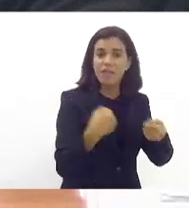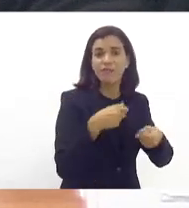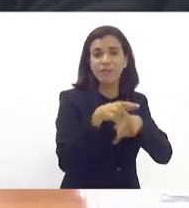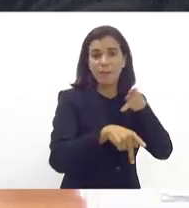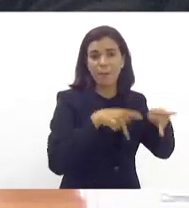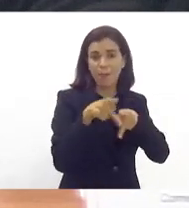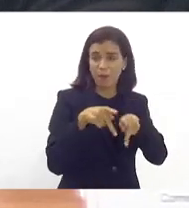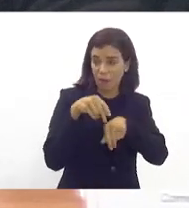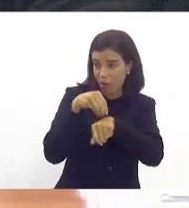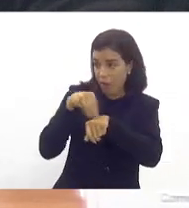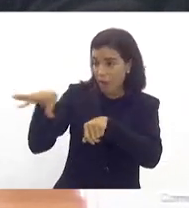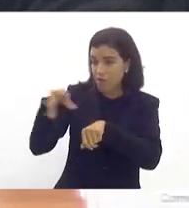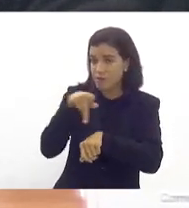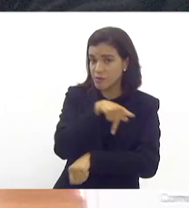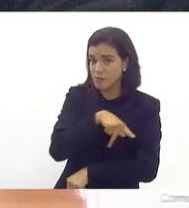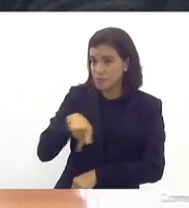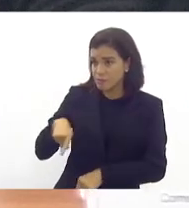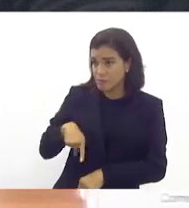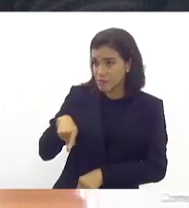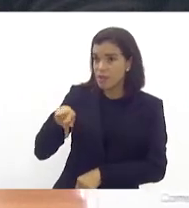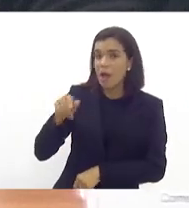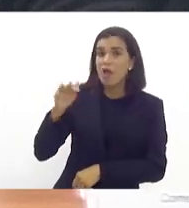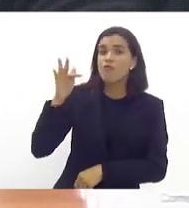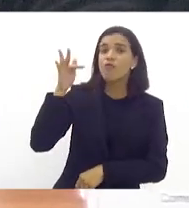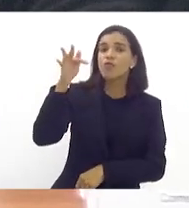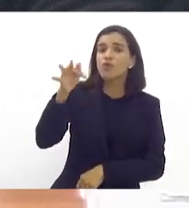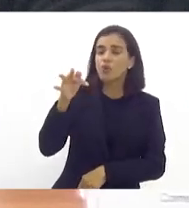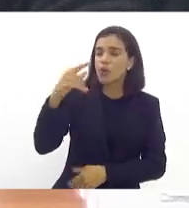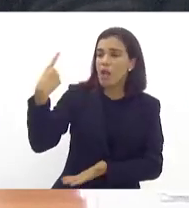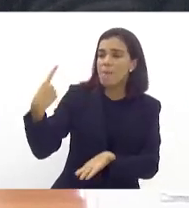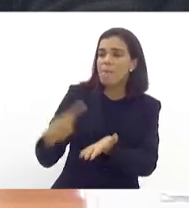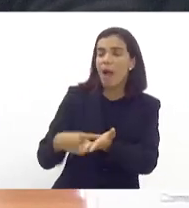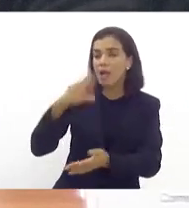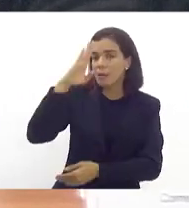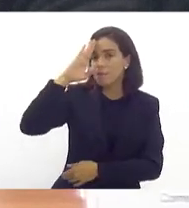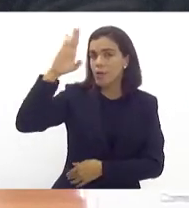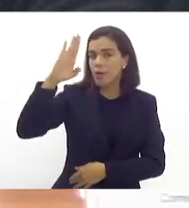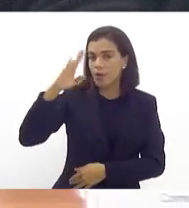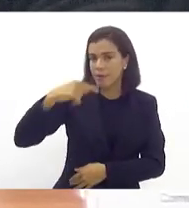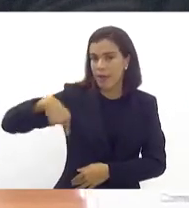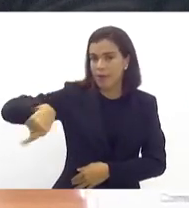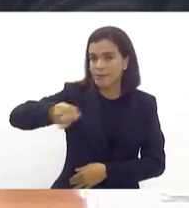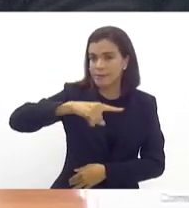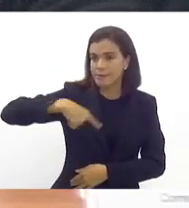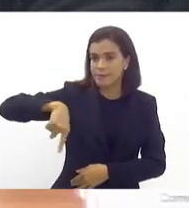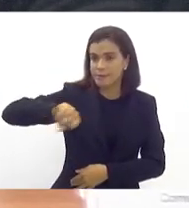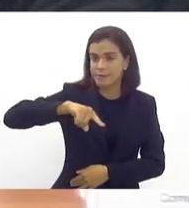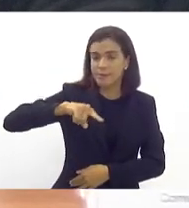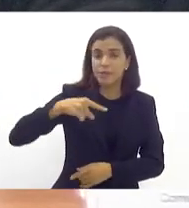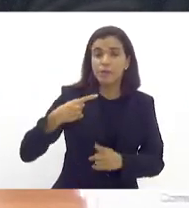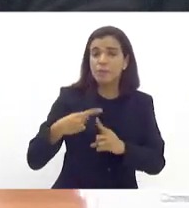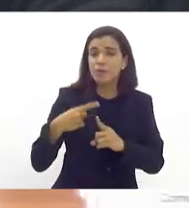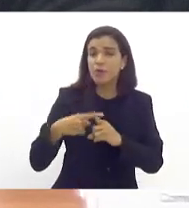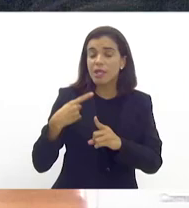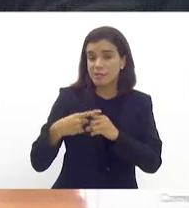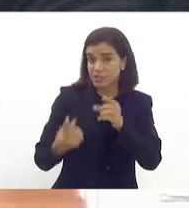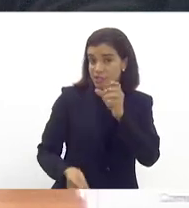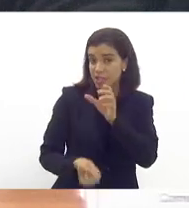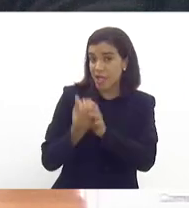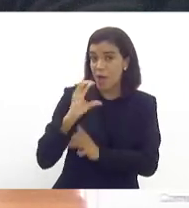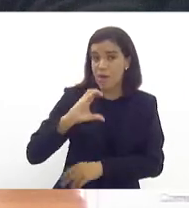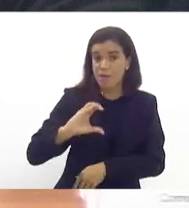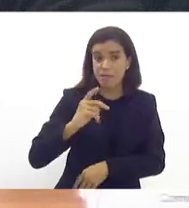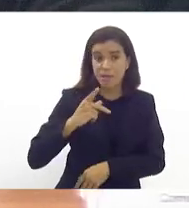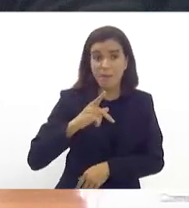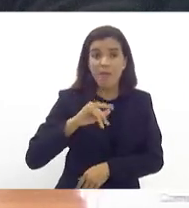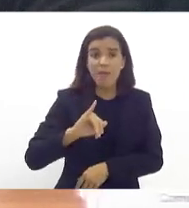vez que a gente for fazer uma audiência que ele marque dê prioridade aqui eh se a gente abrir uma CPI que eu acredito que